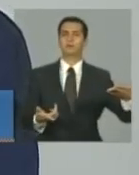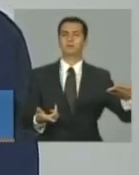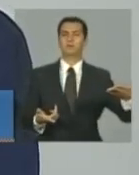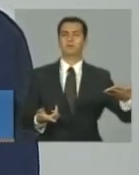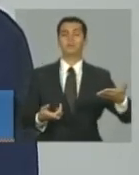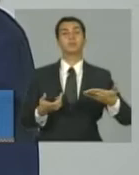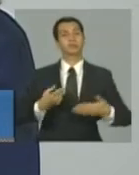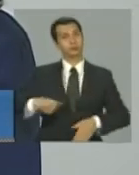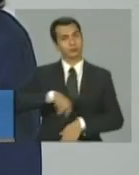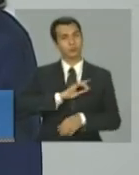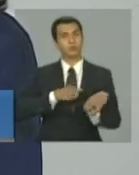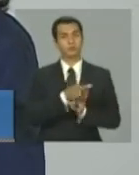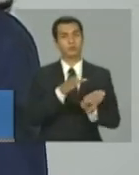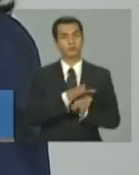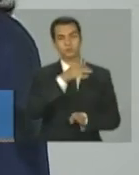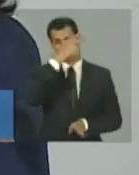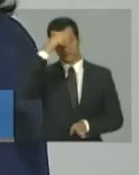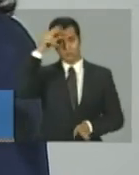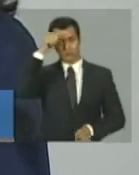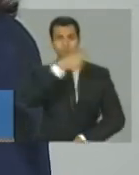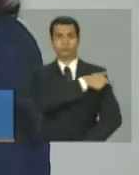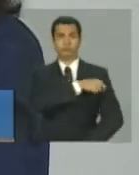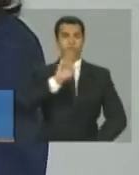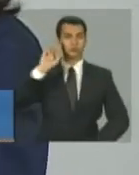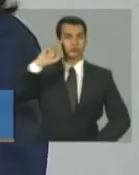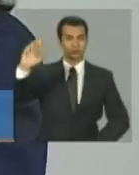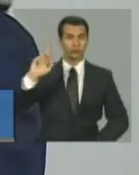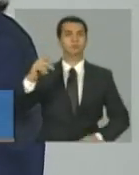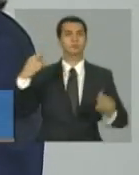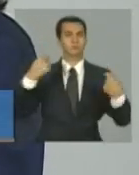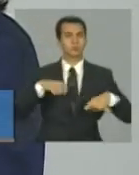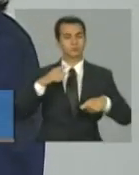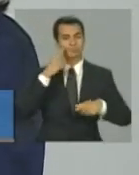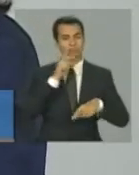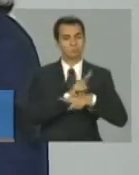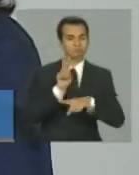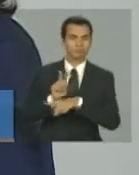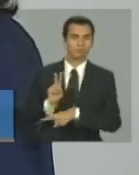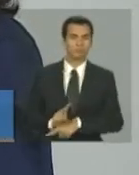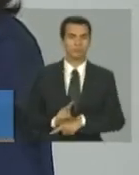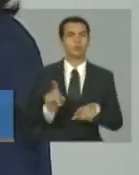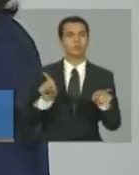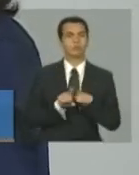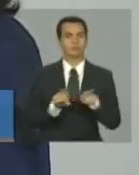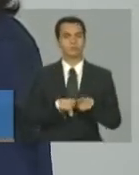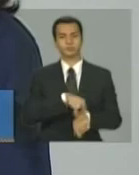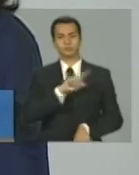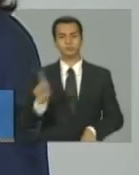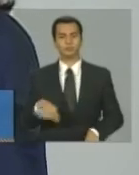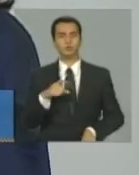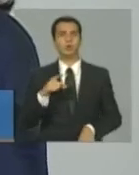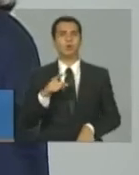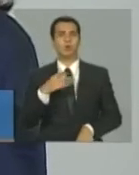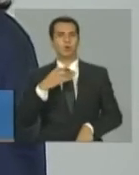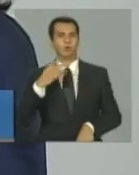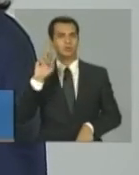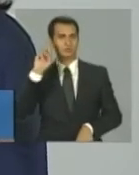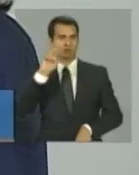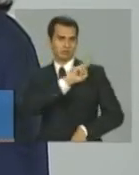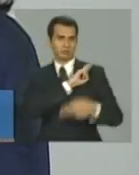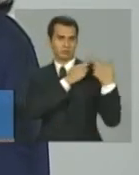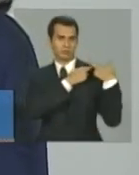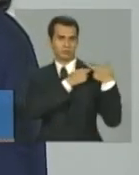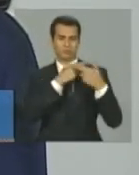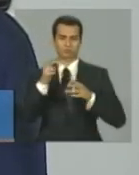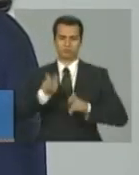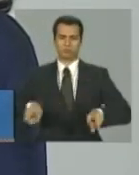próximo à educação de forma que o operador Master que é quem que faz essa lançamento no sistema as farsas da maneira mais fiel